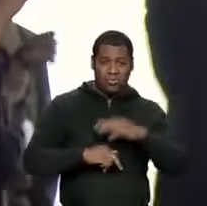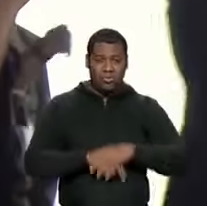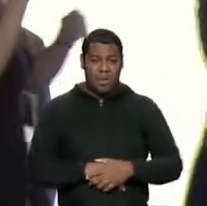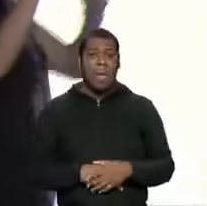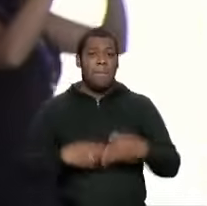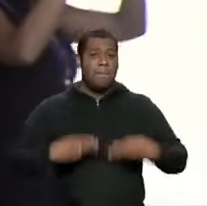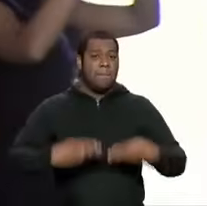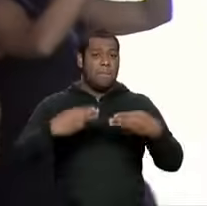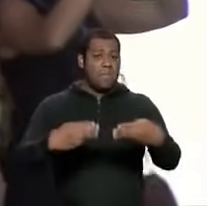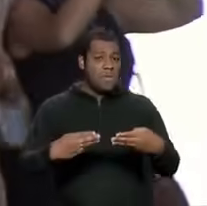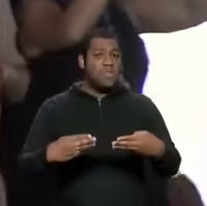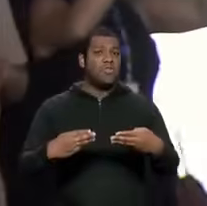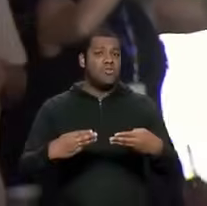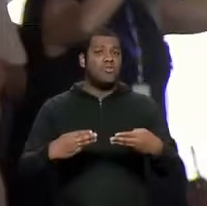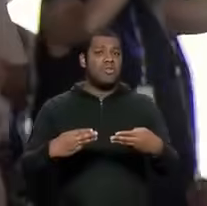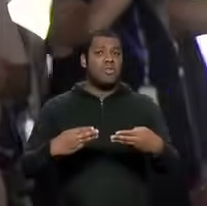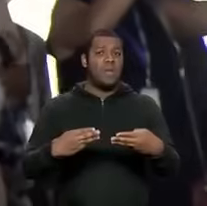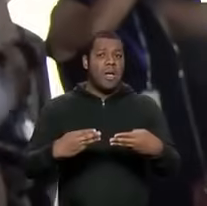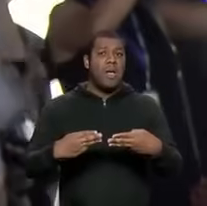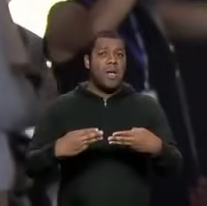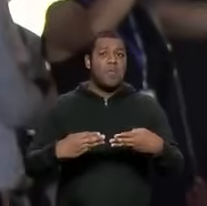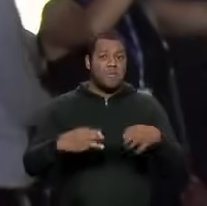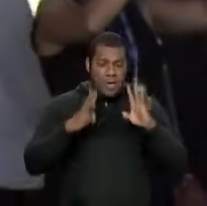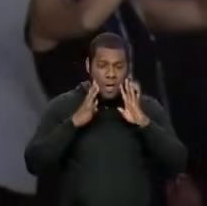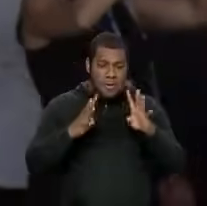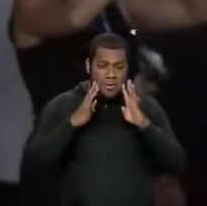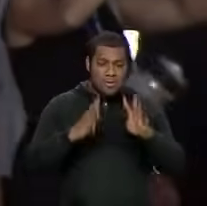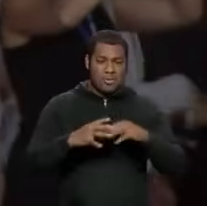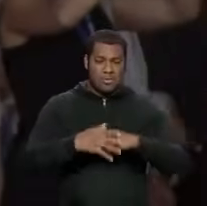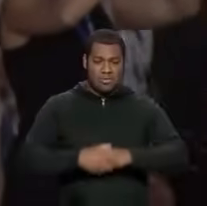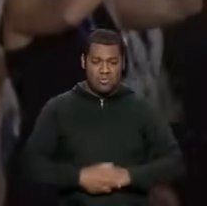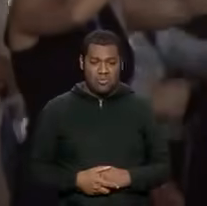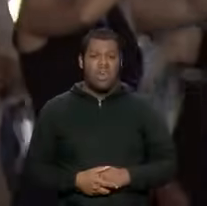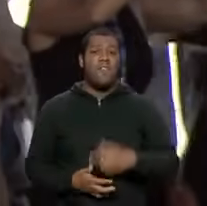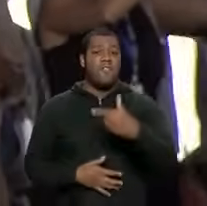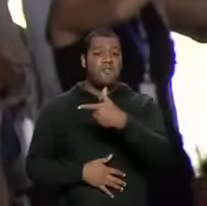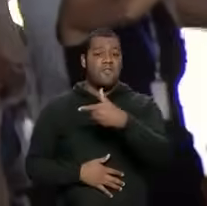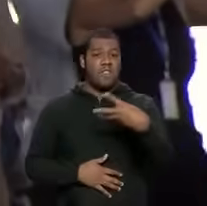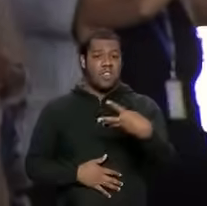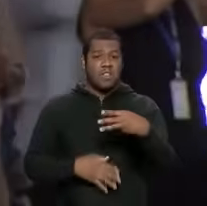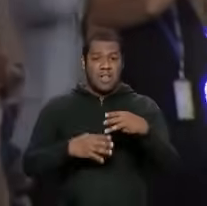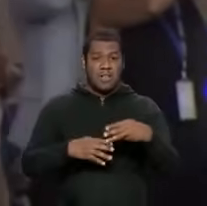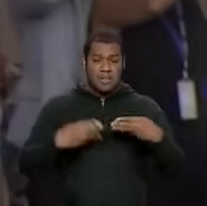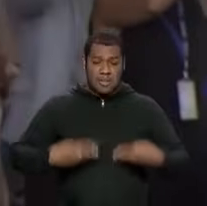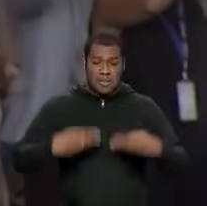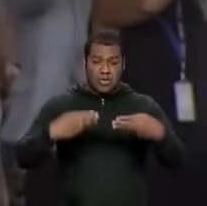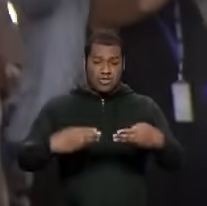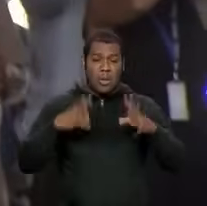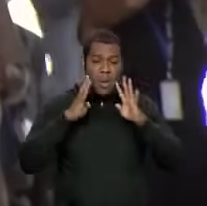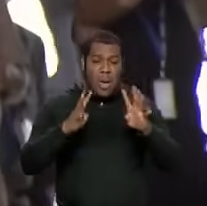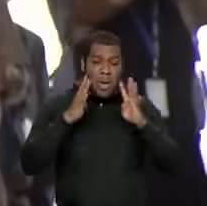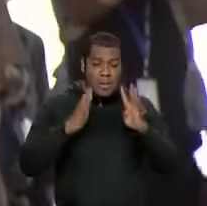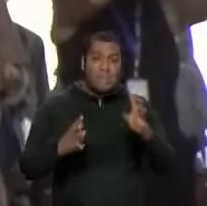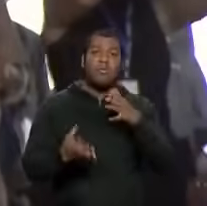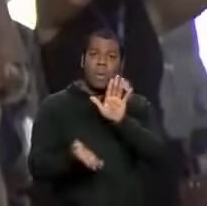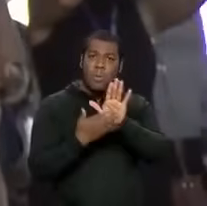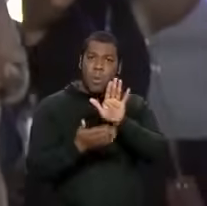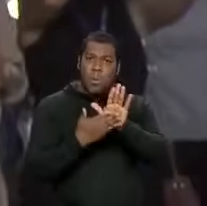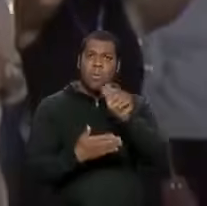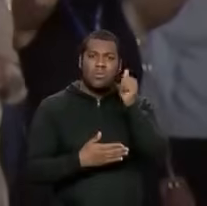o diálogo presidente Lula já fizemos com mais de 23 Ministérios e para nós Margarida